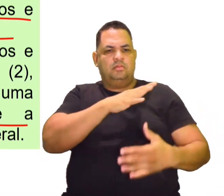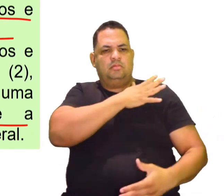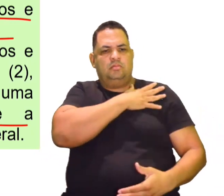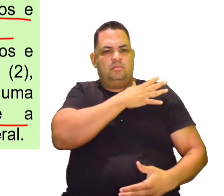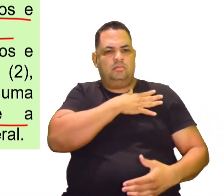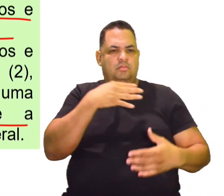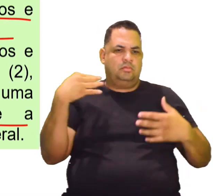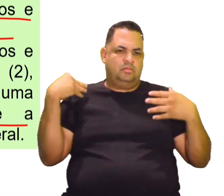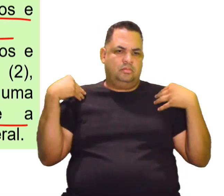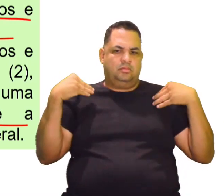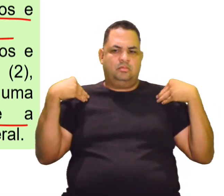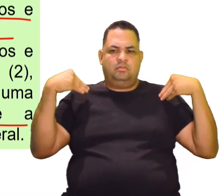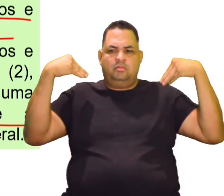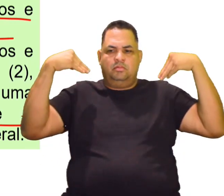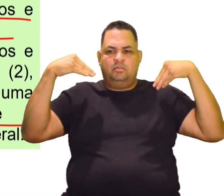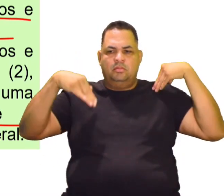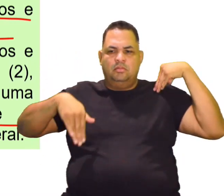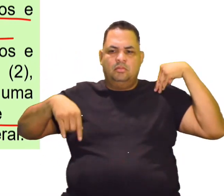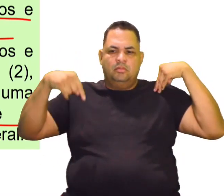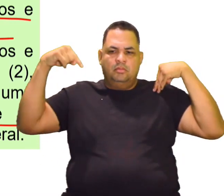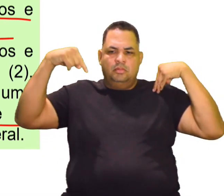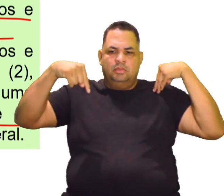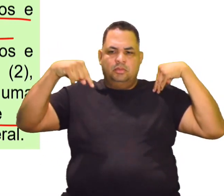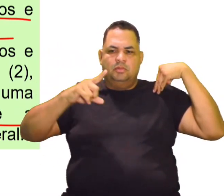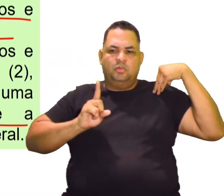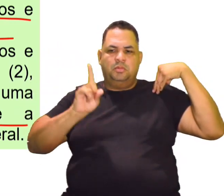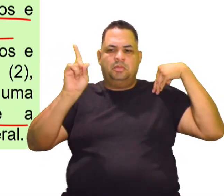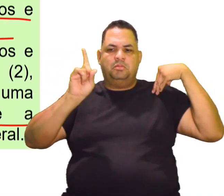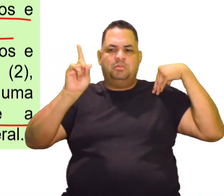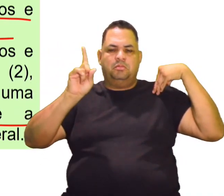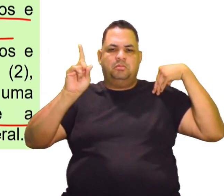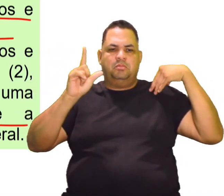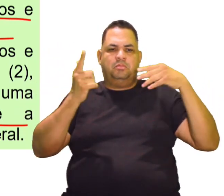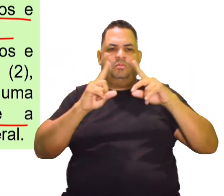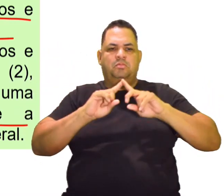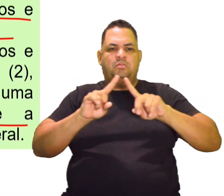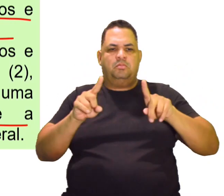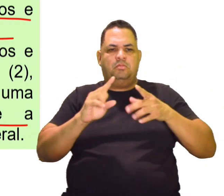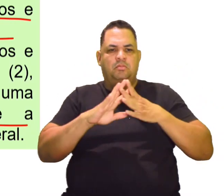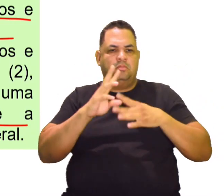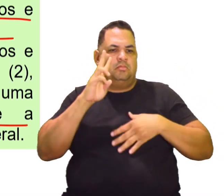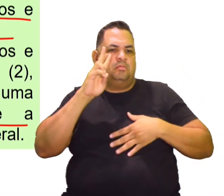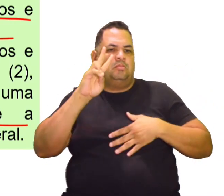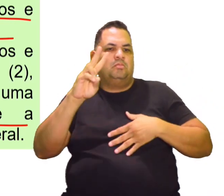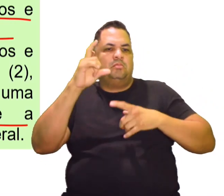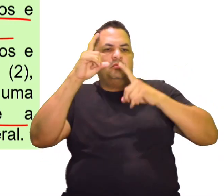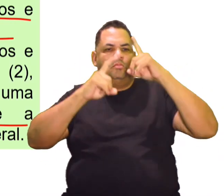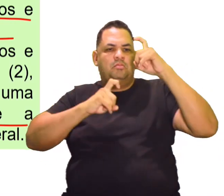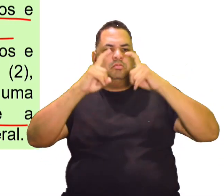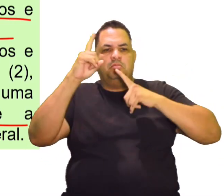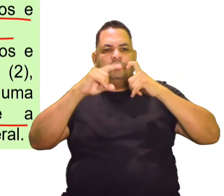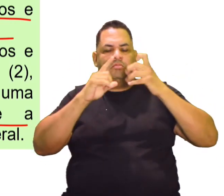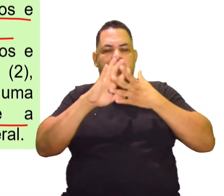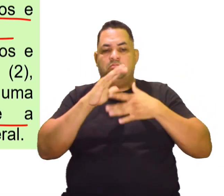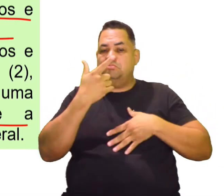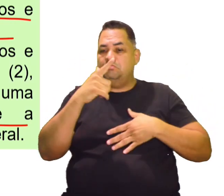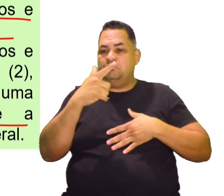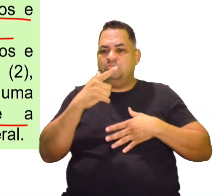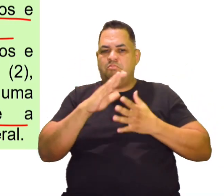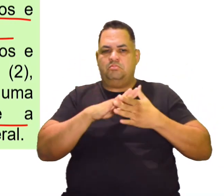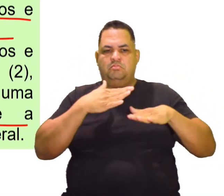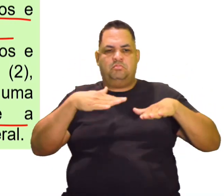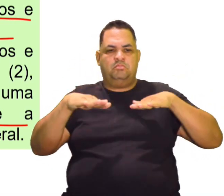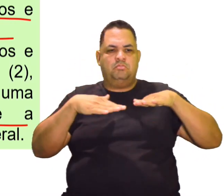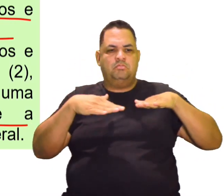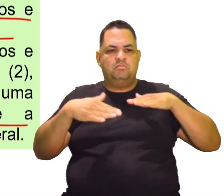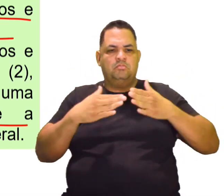o para cima, o para baixo, mas nós não observamos nem expressão facial, nem